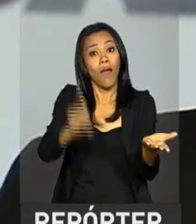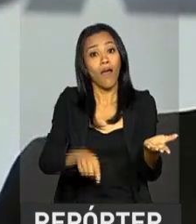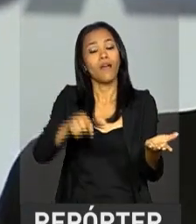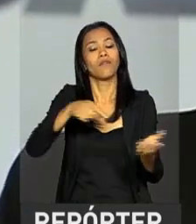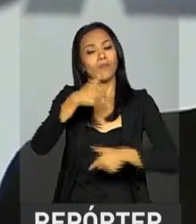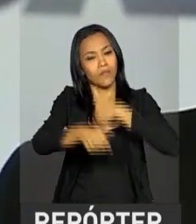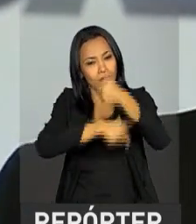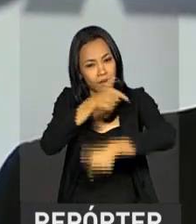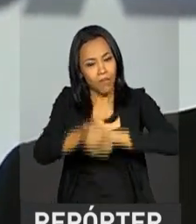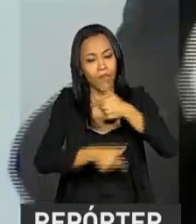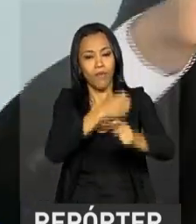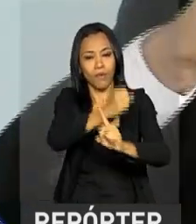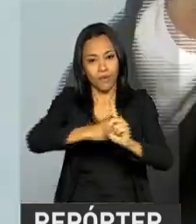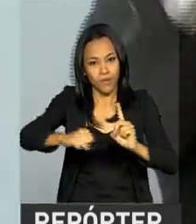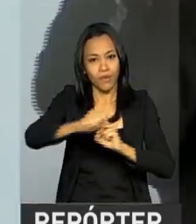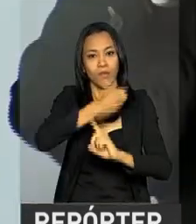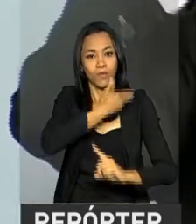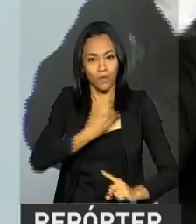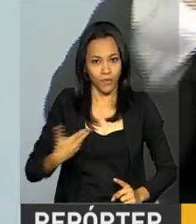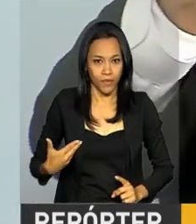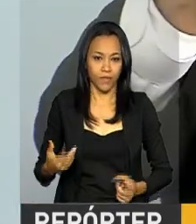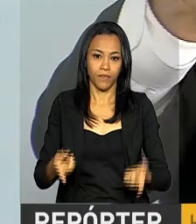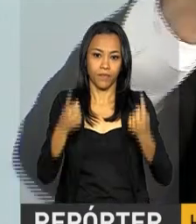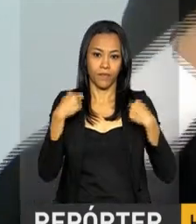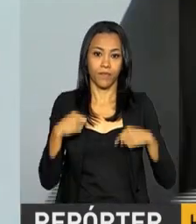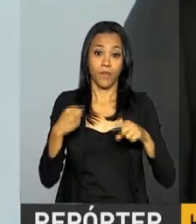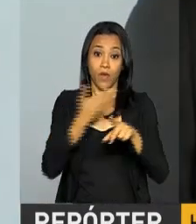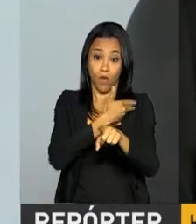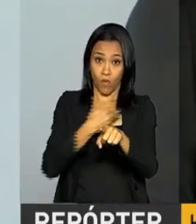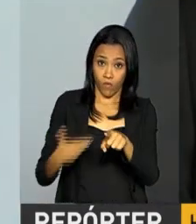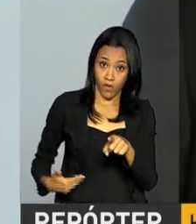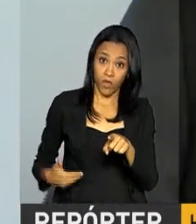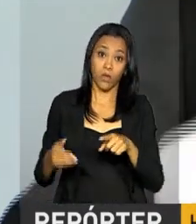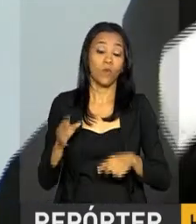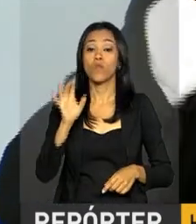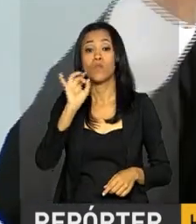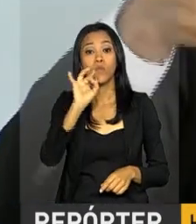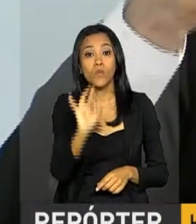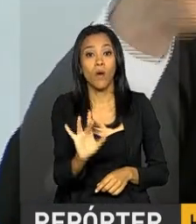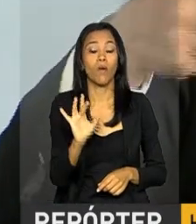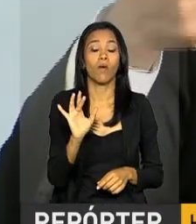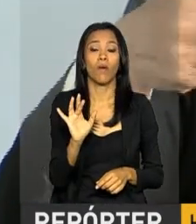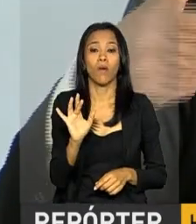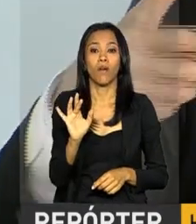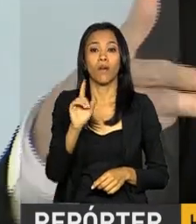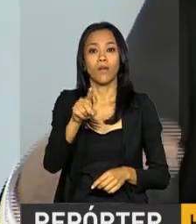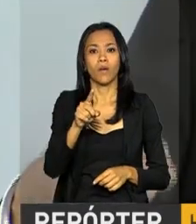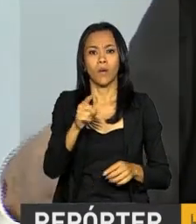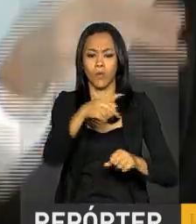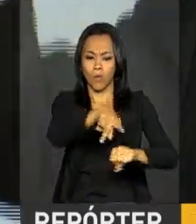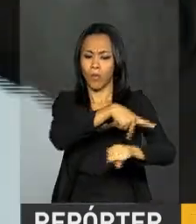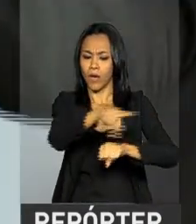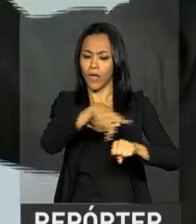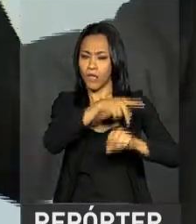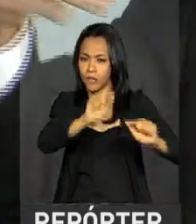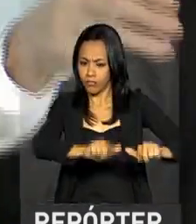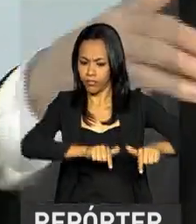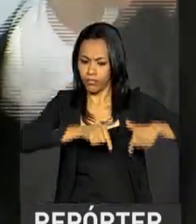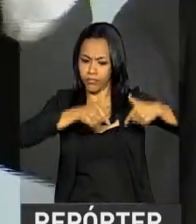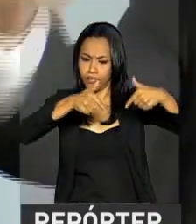ação social do governo. É o governo que não só coloca o país para